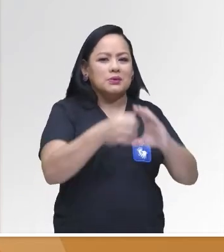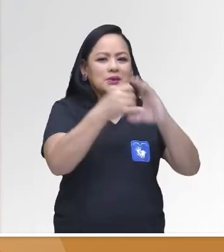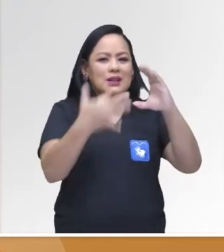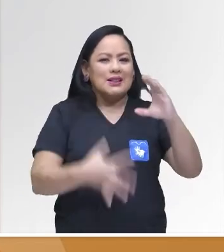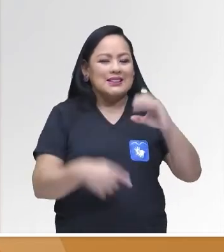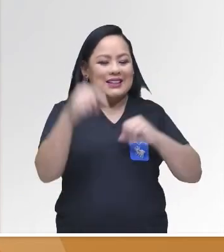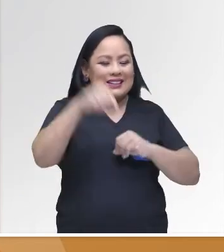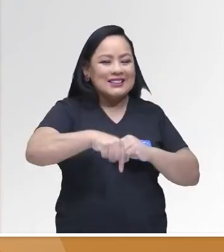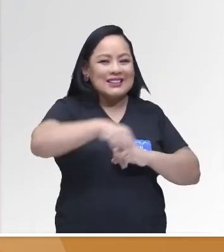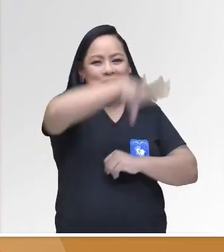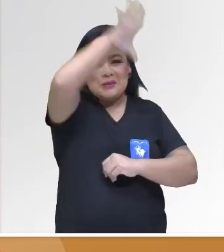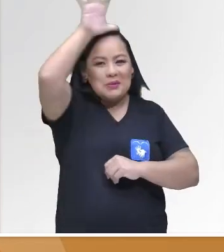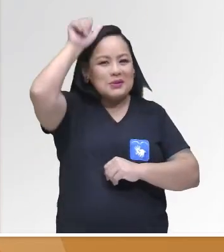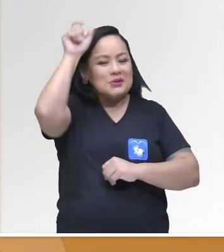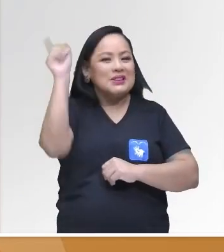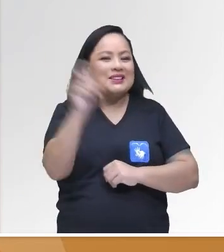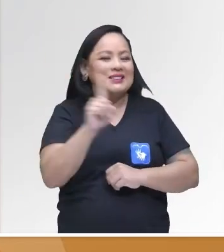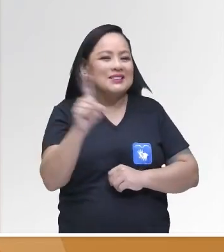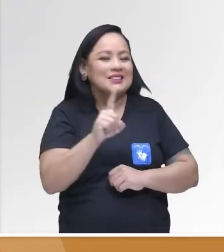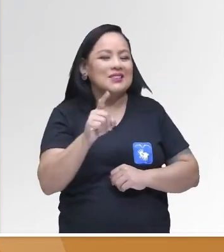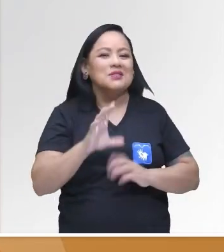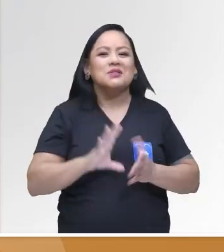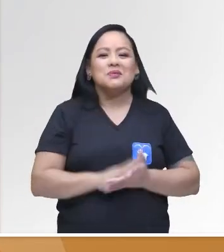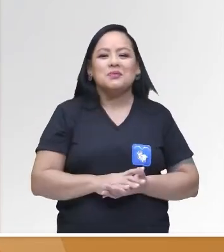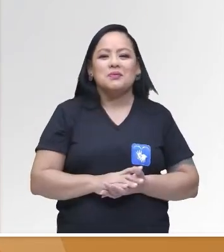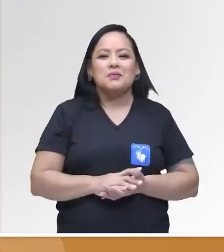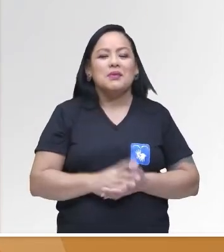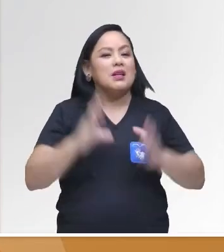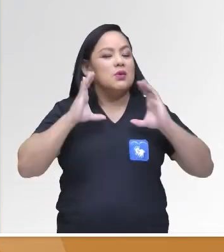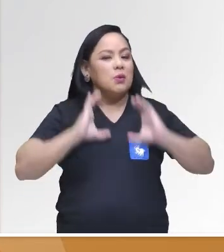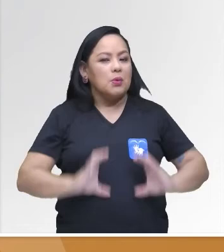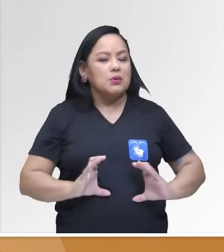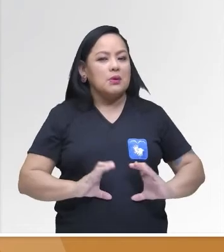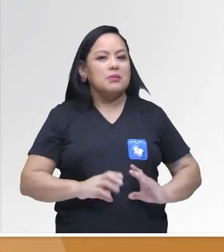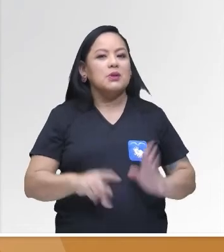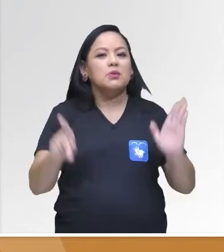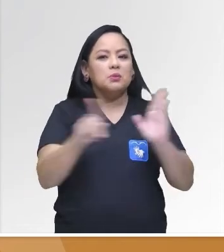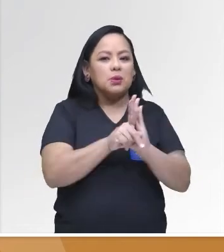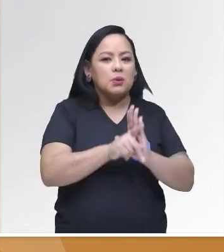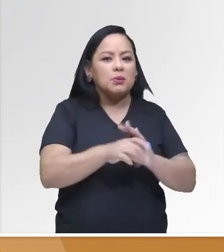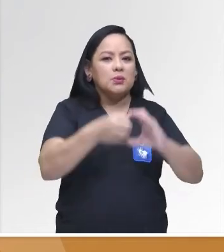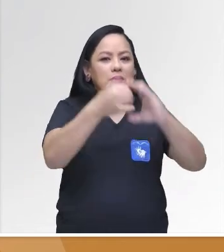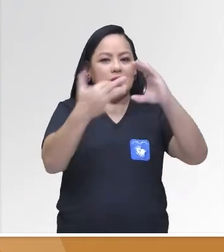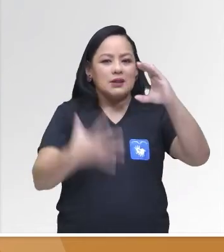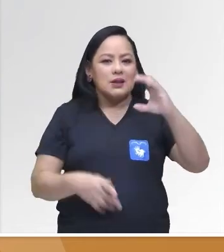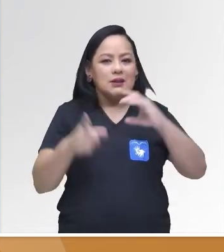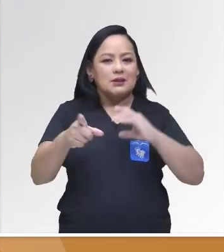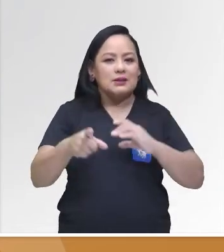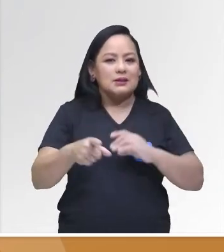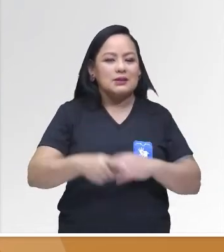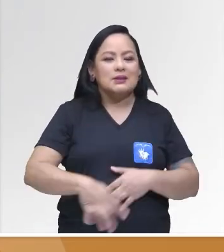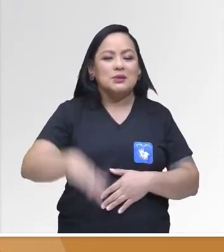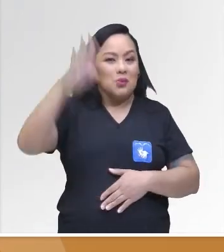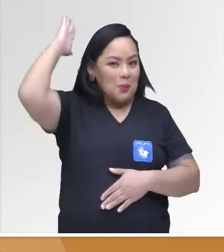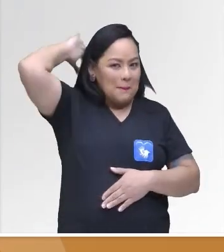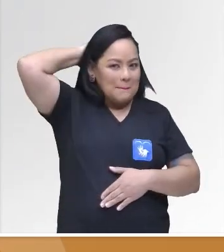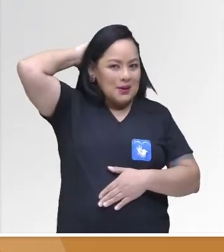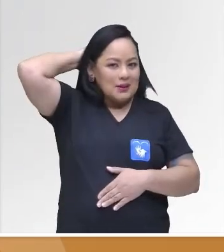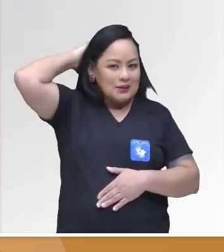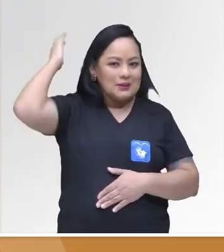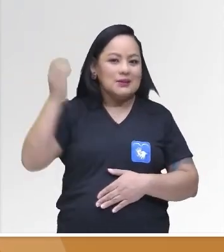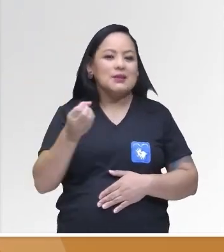do amazonense. Esse comportamento é característico, por exemplo, do paraense, é